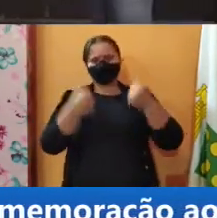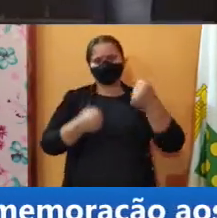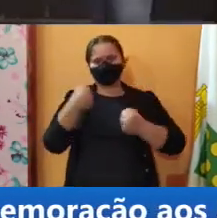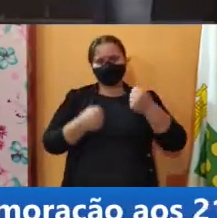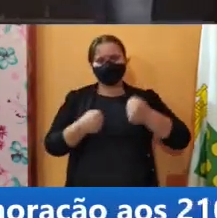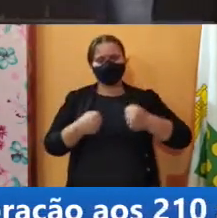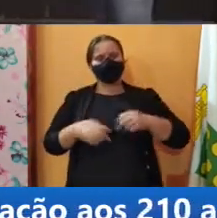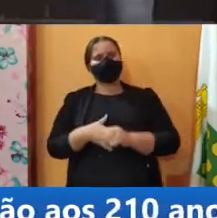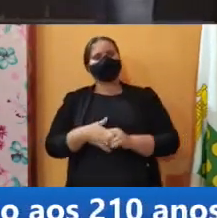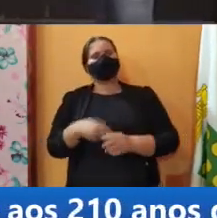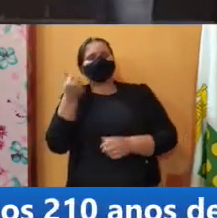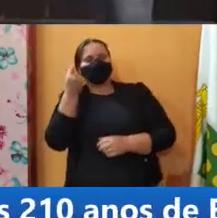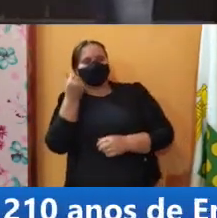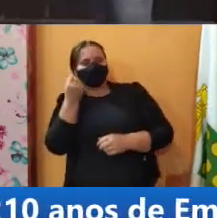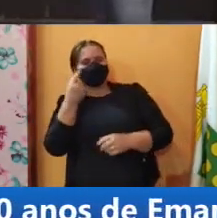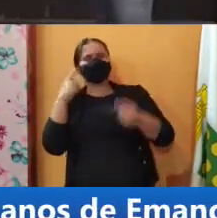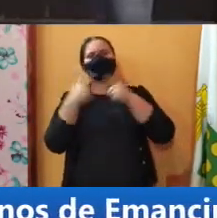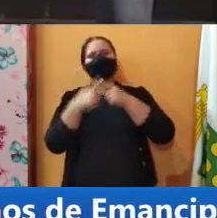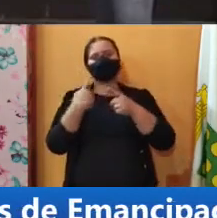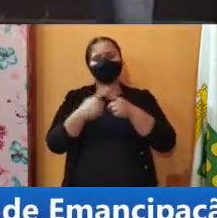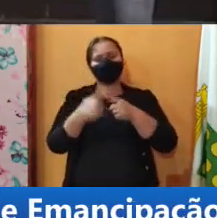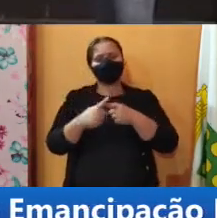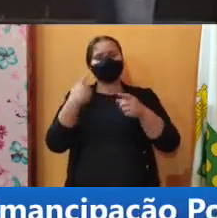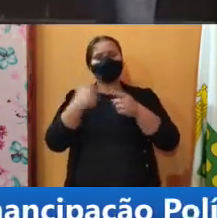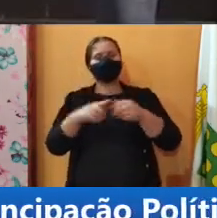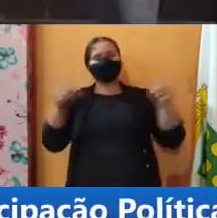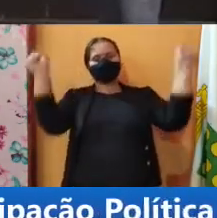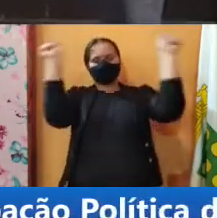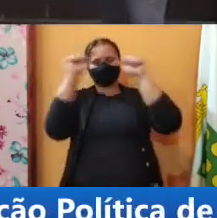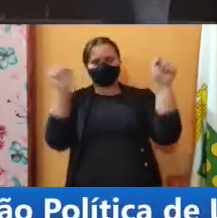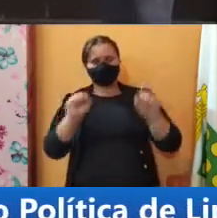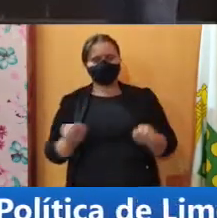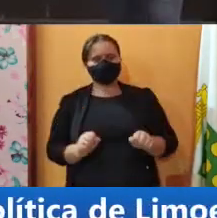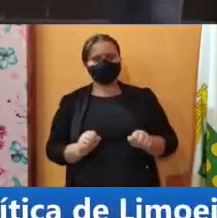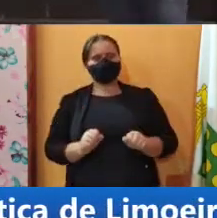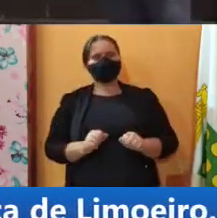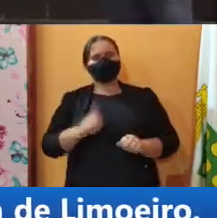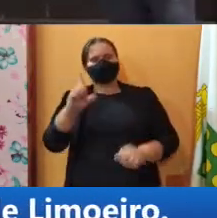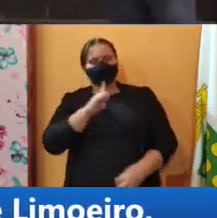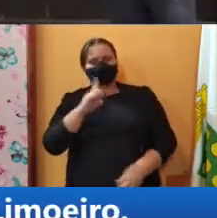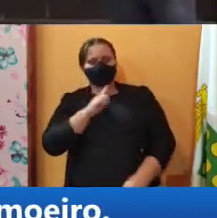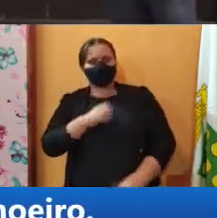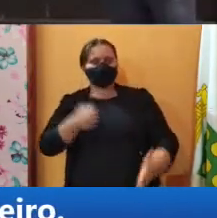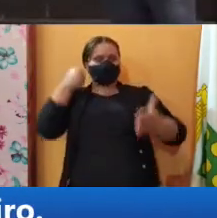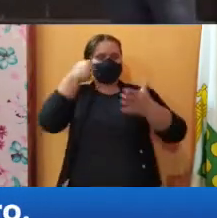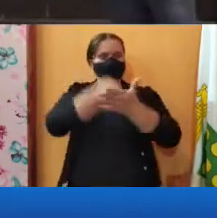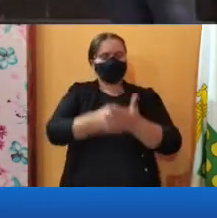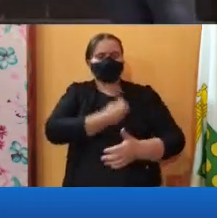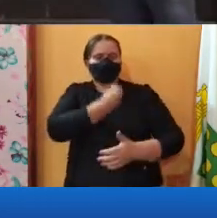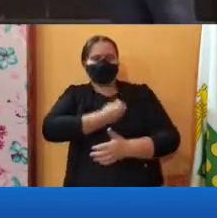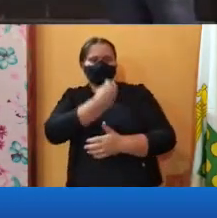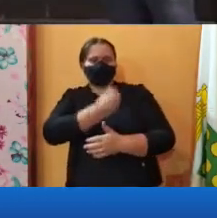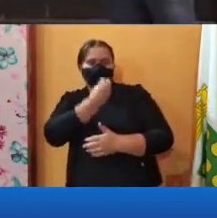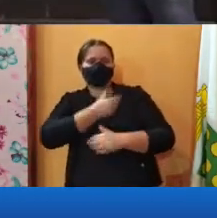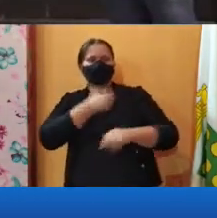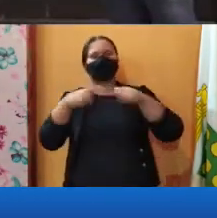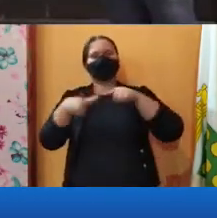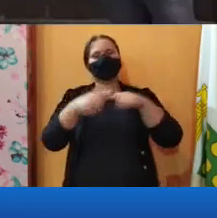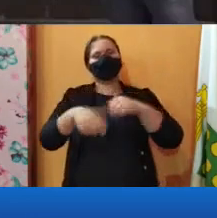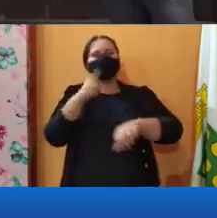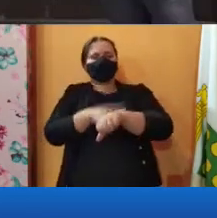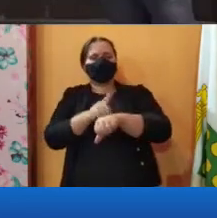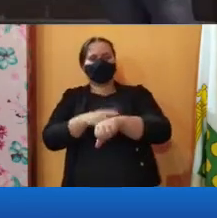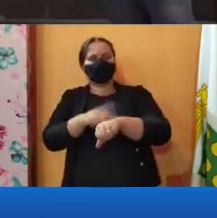o pé de meia. Por quê? Porque os artistas estão dispostos a dar a sua vida inteira por um